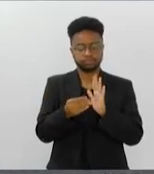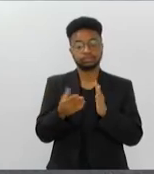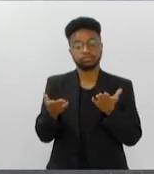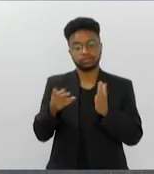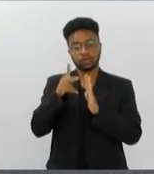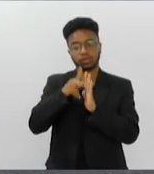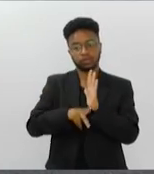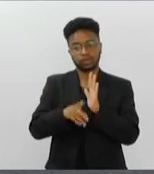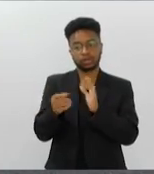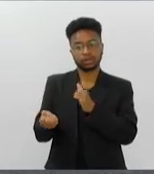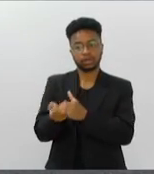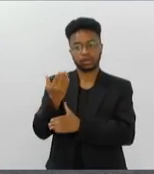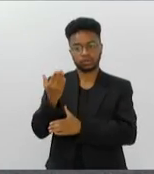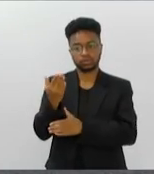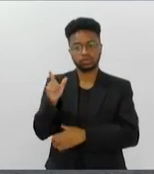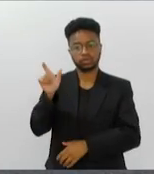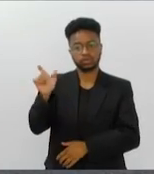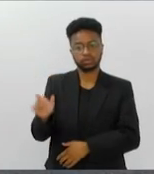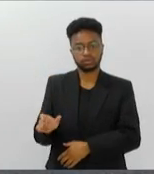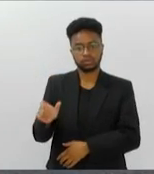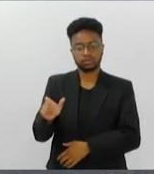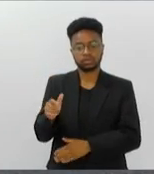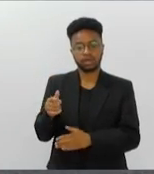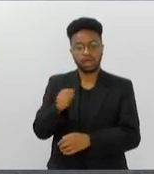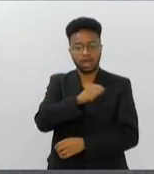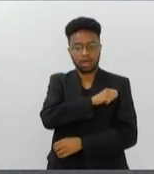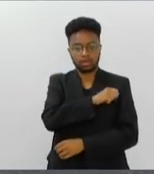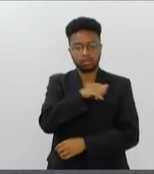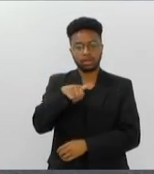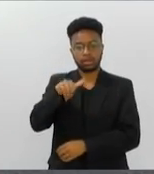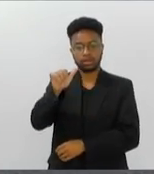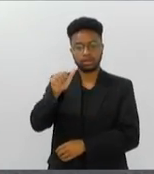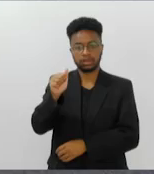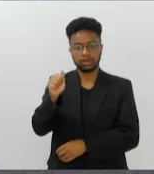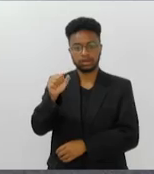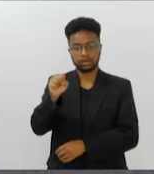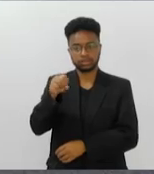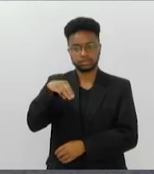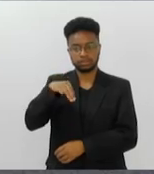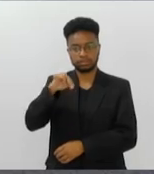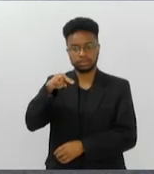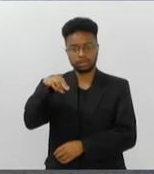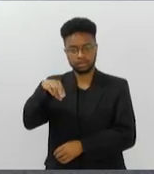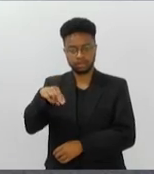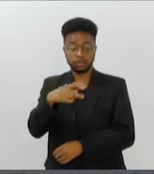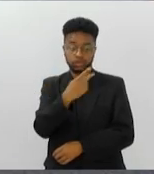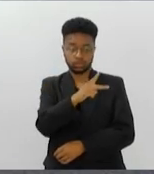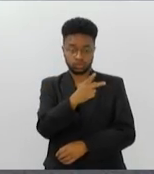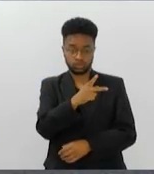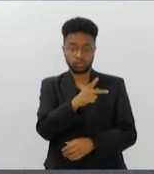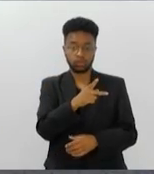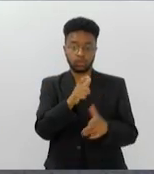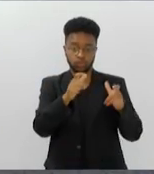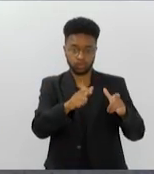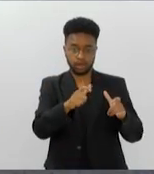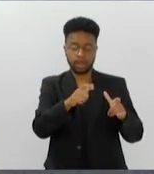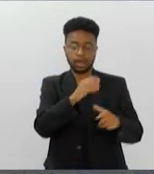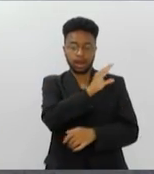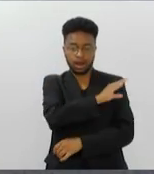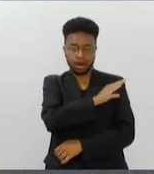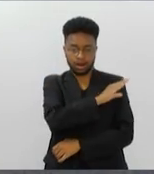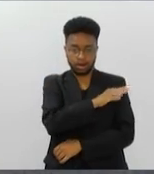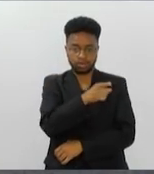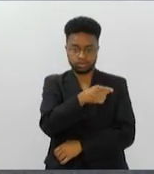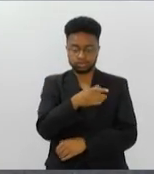projeto é de propriedade intelectual da estudante Yasmin Cândido Ribeiro, lá de sua terra, presidente, Campos dos